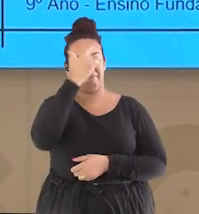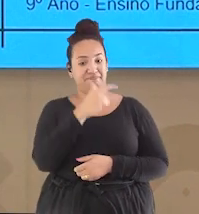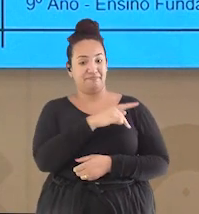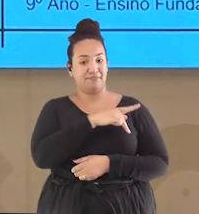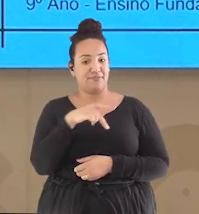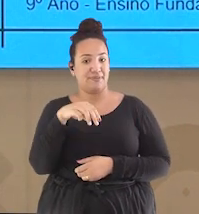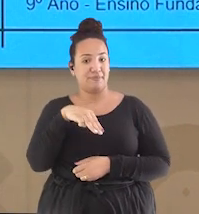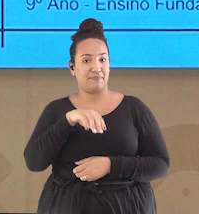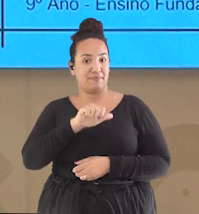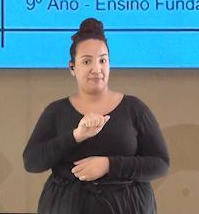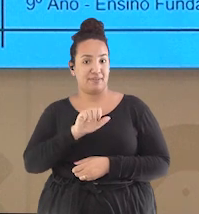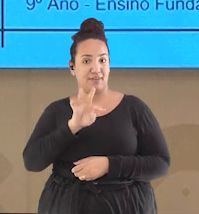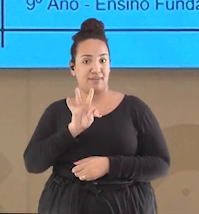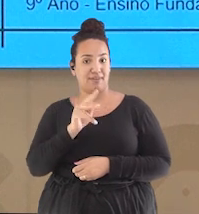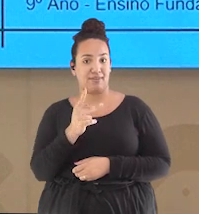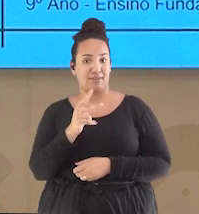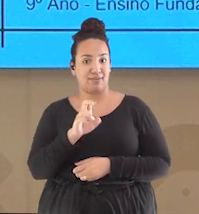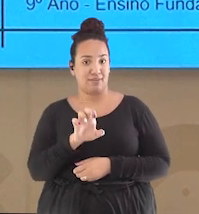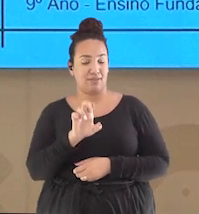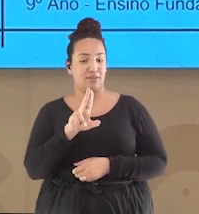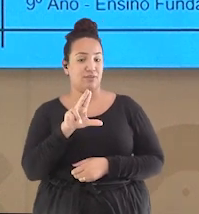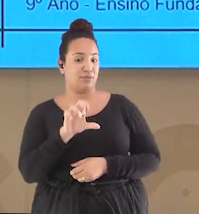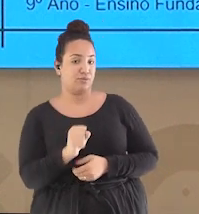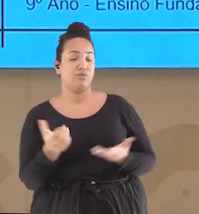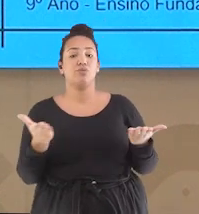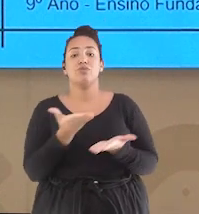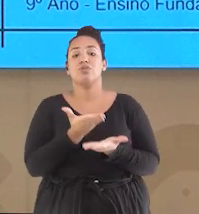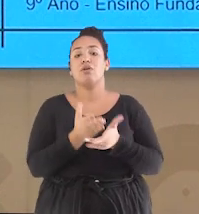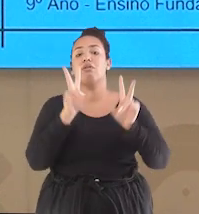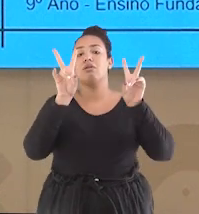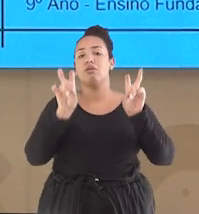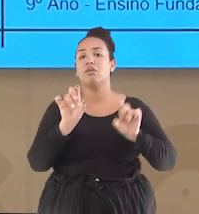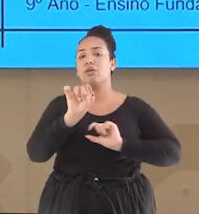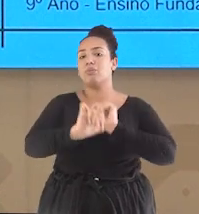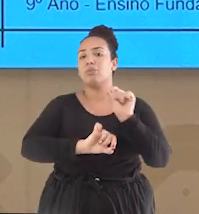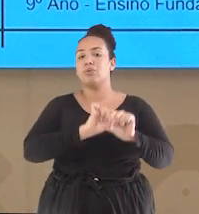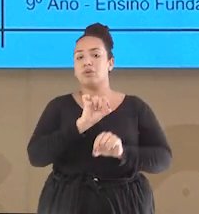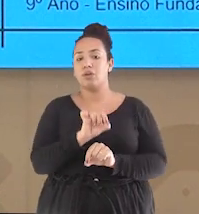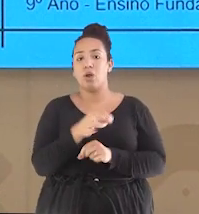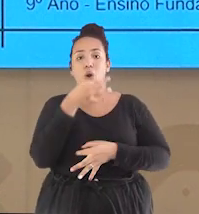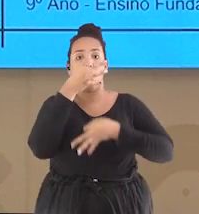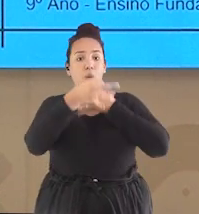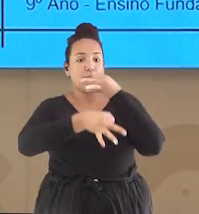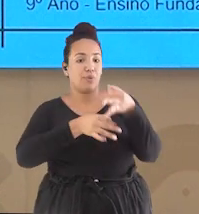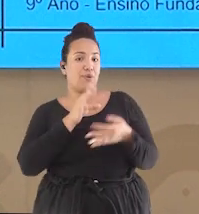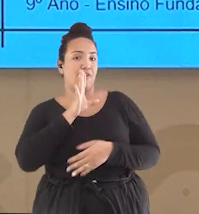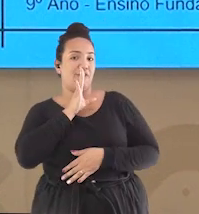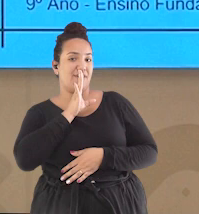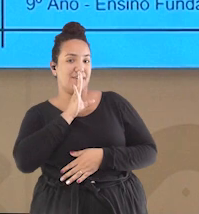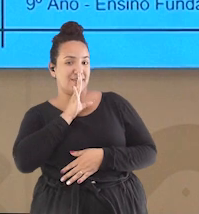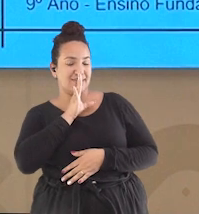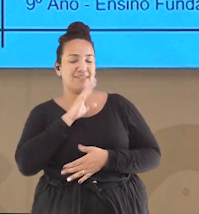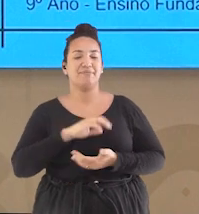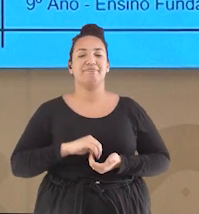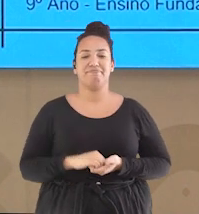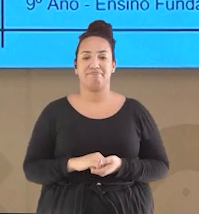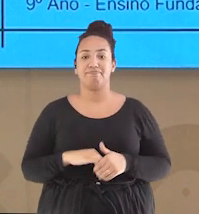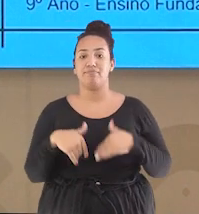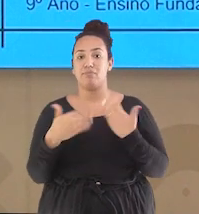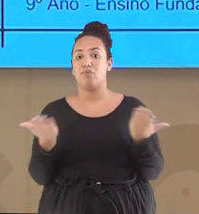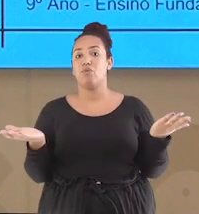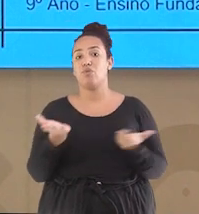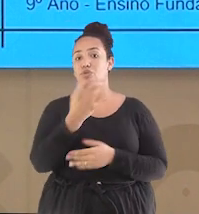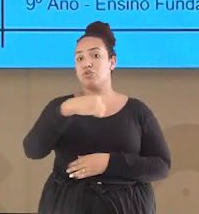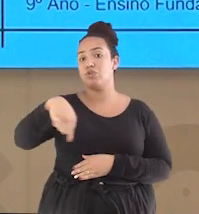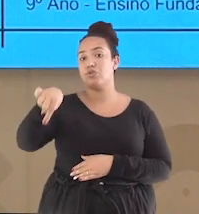professor Matheus Lima e o tema da nossa aula é Conhecendo Opiniões, a resenha. Hoje vamos conhecer mais sobre um